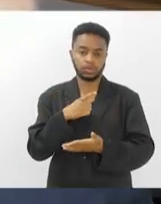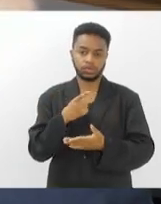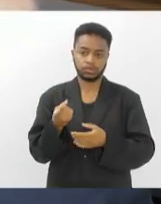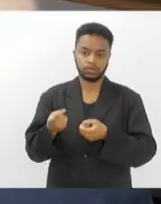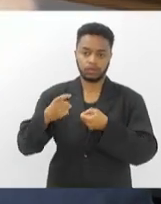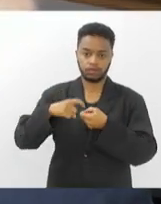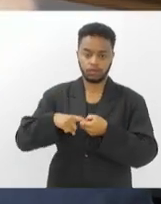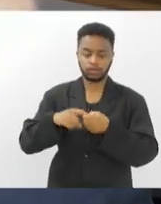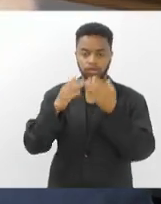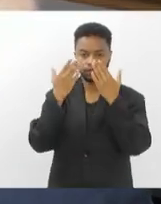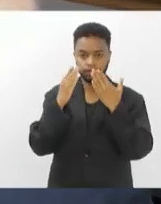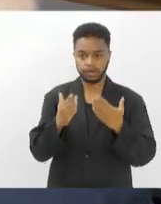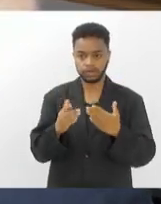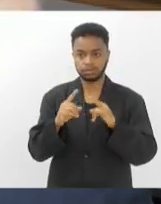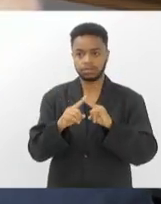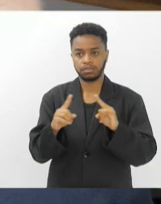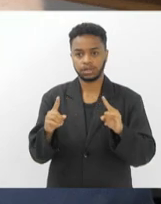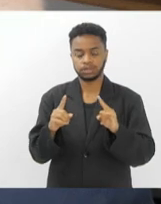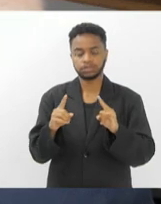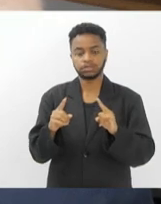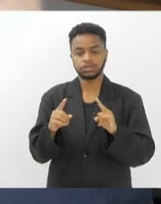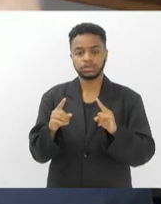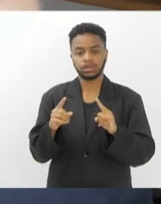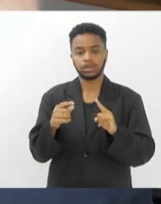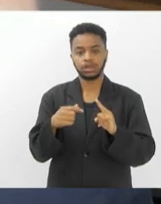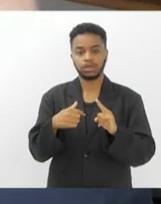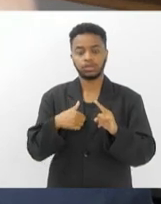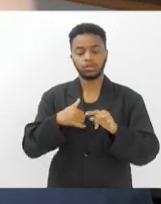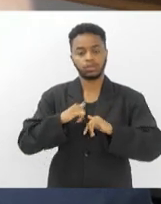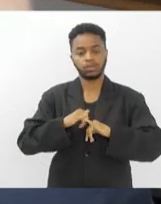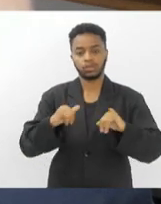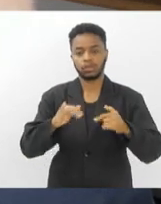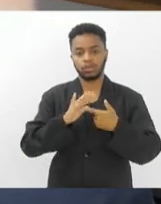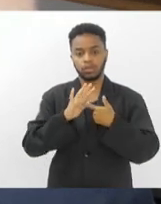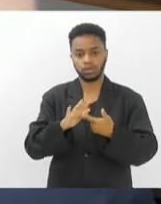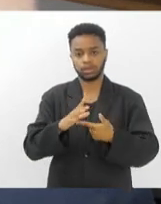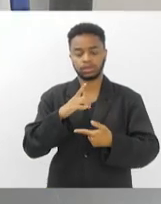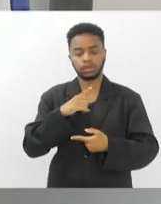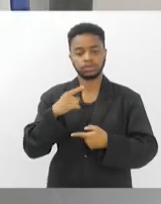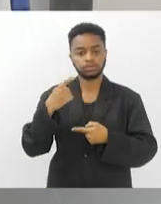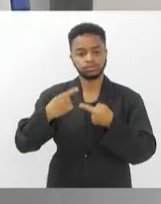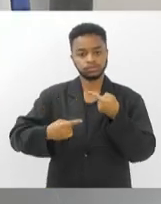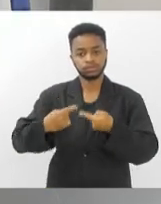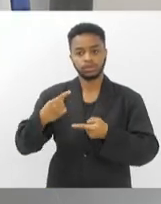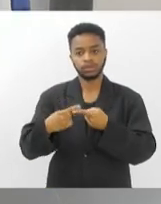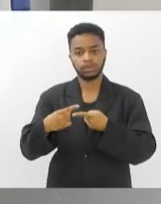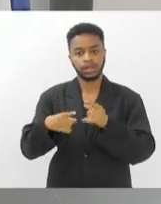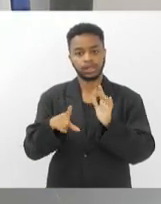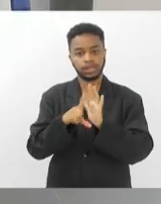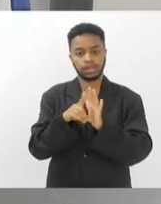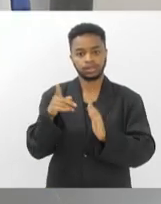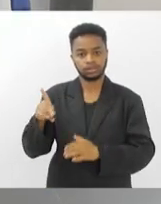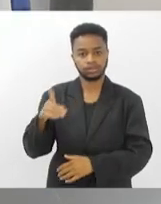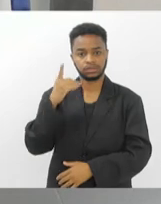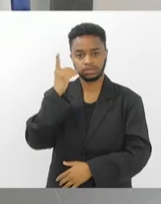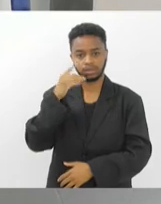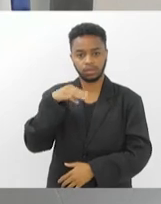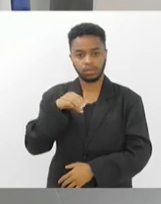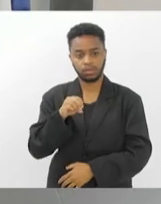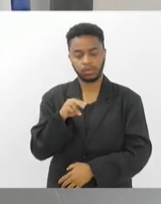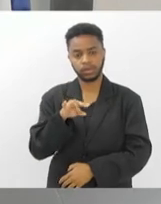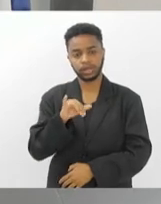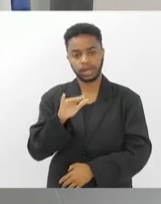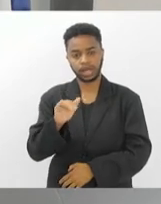e eu já antecipo aqui a Celeuma, uma discussão, porque a lei da deputada Mônica Francisco, que já é lei,